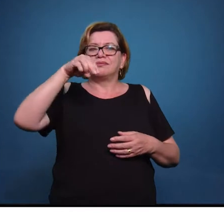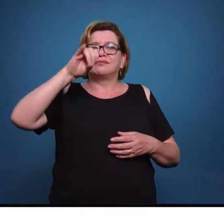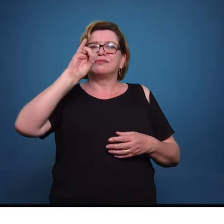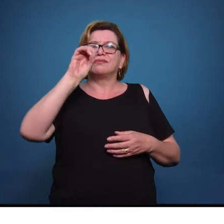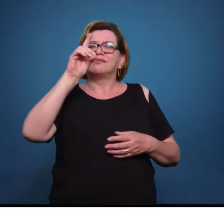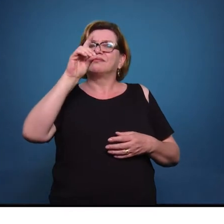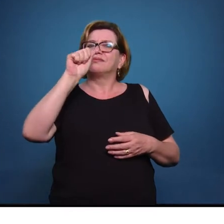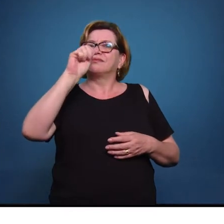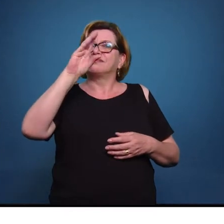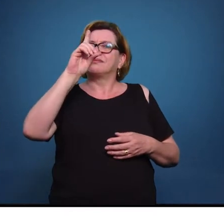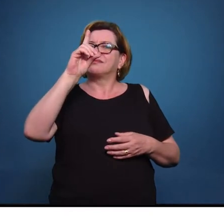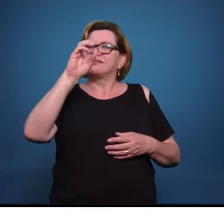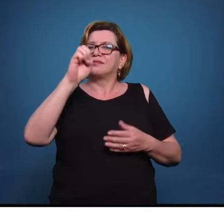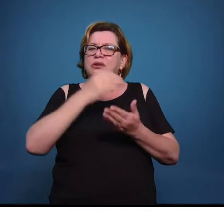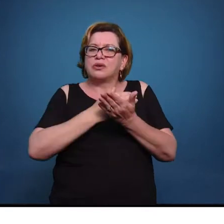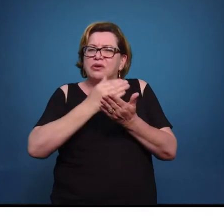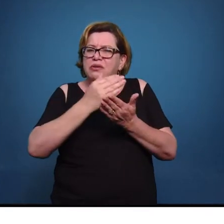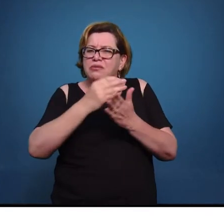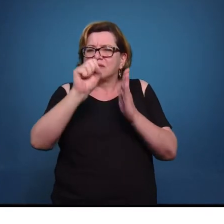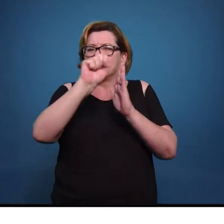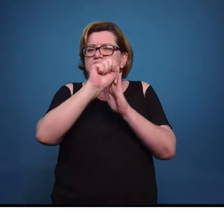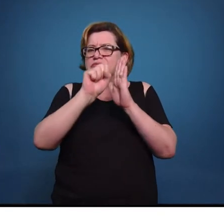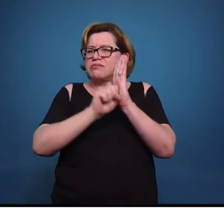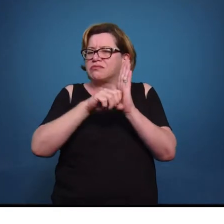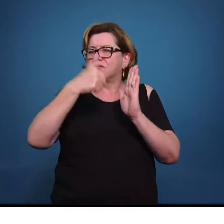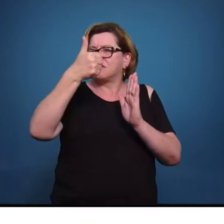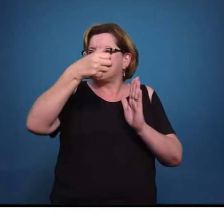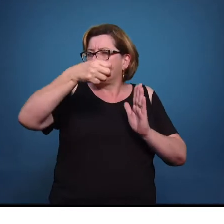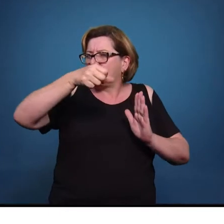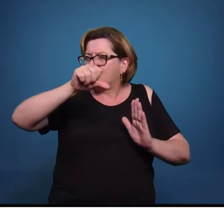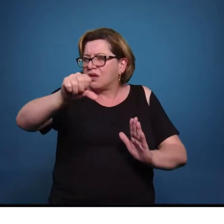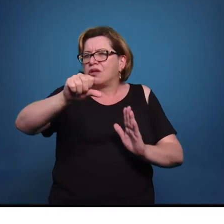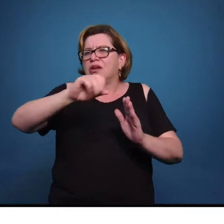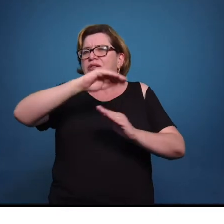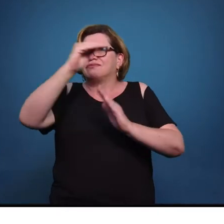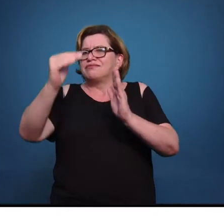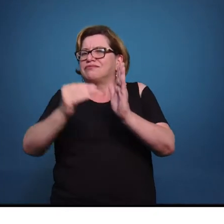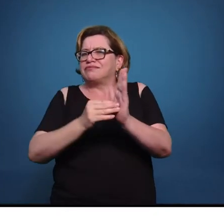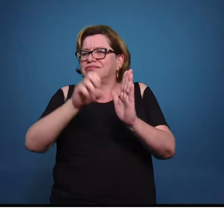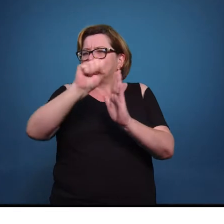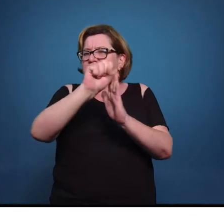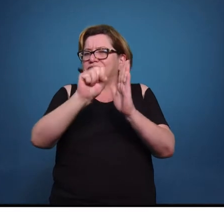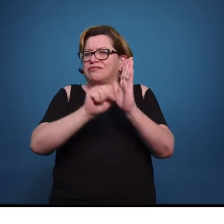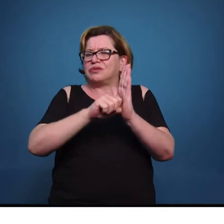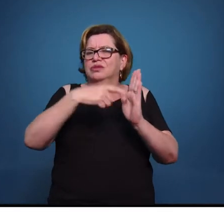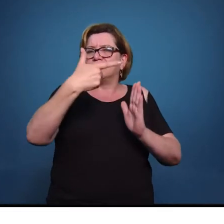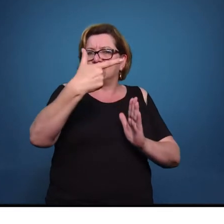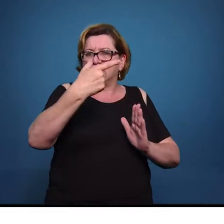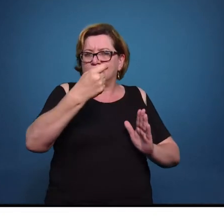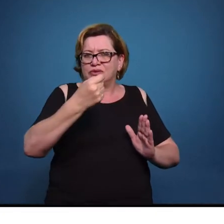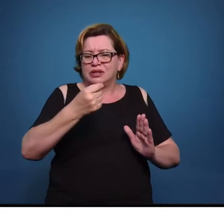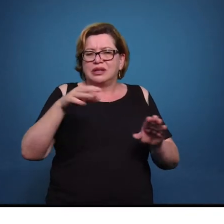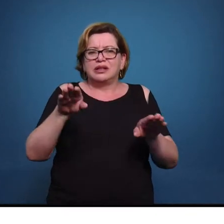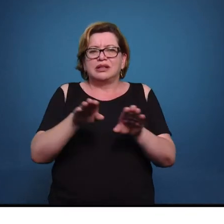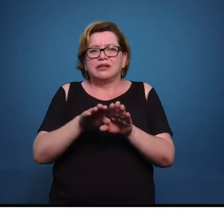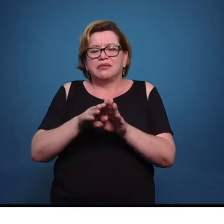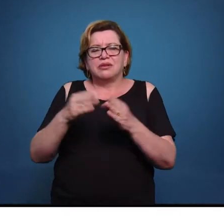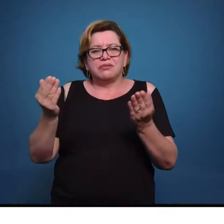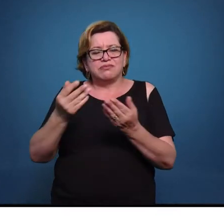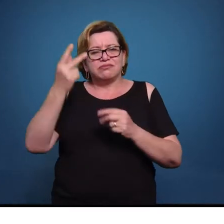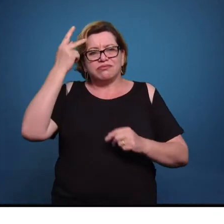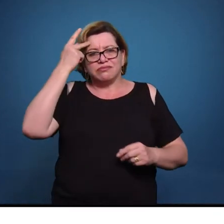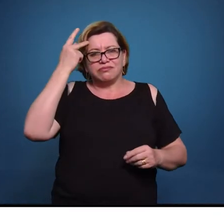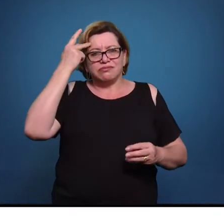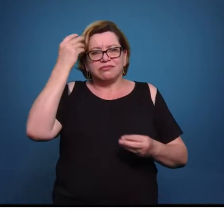XIX e o início do século XX. Através de publicações como O Taquariense ou então a antiga a província de São Paulo, hoje com